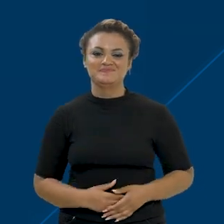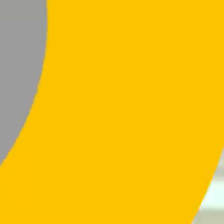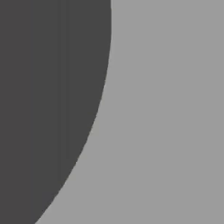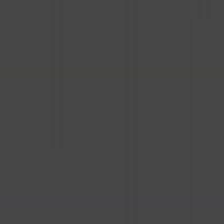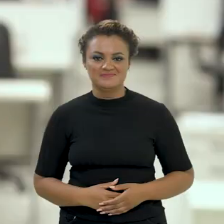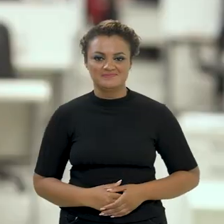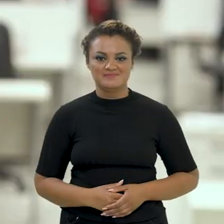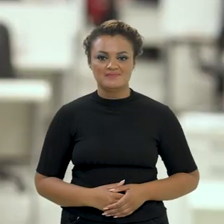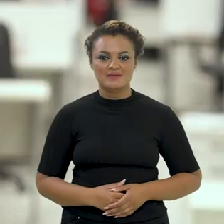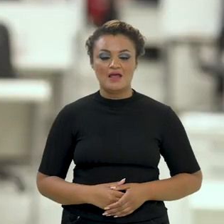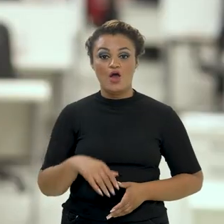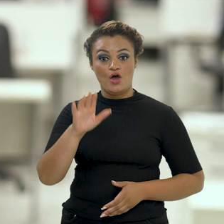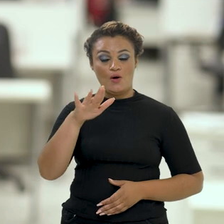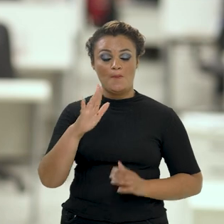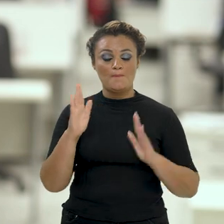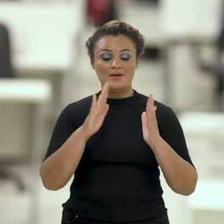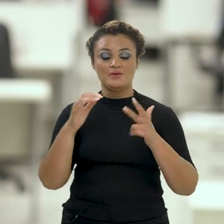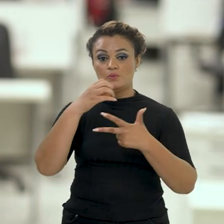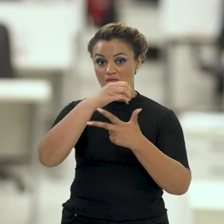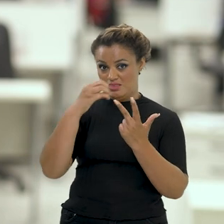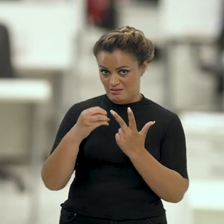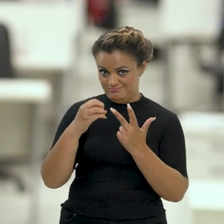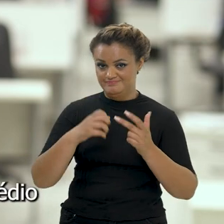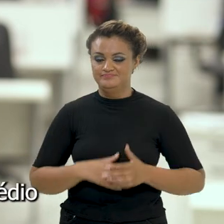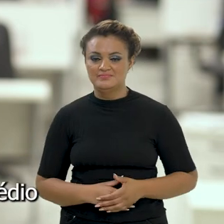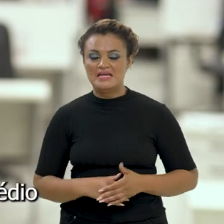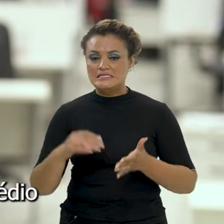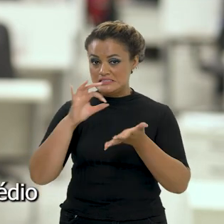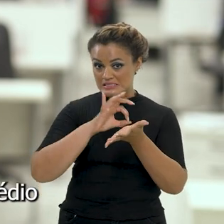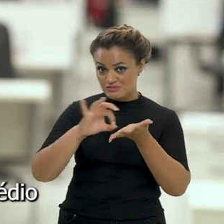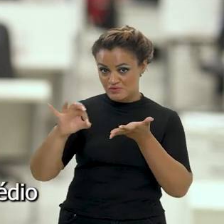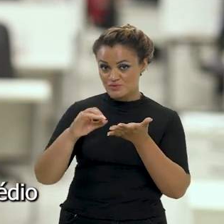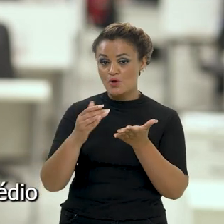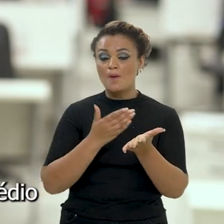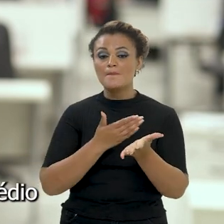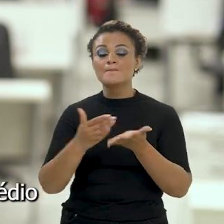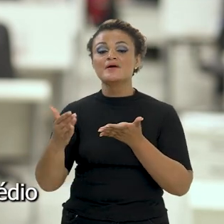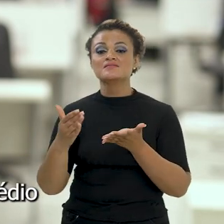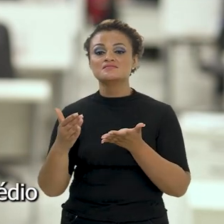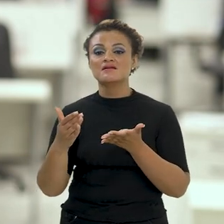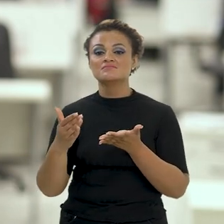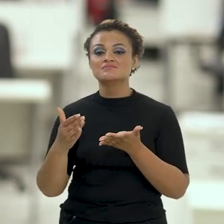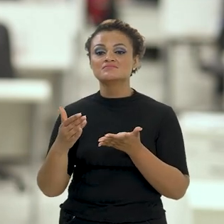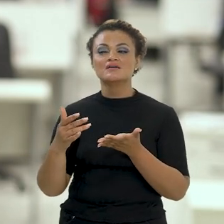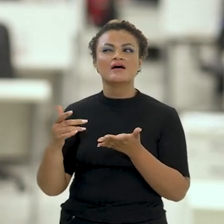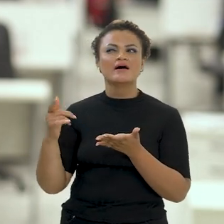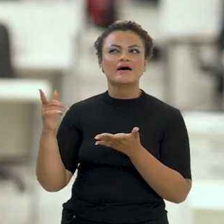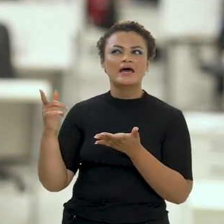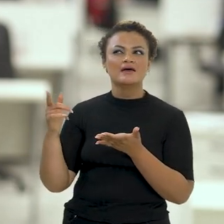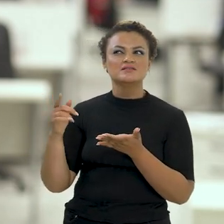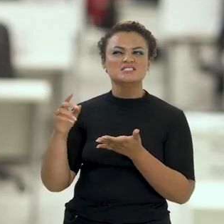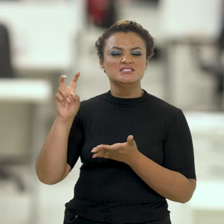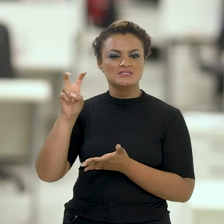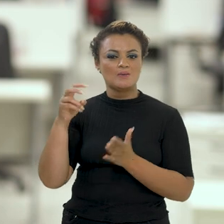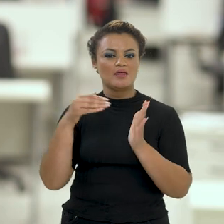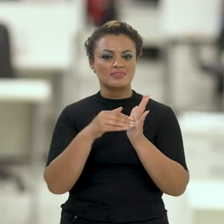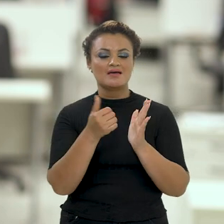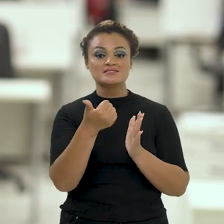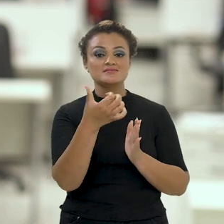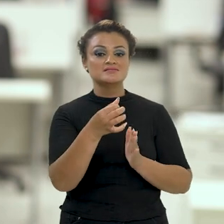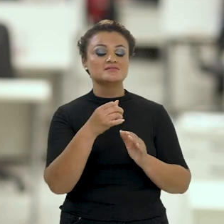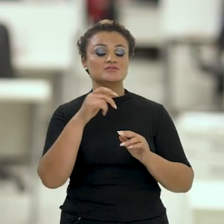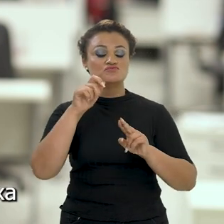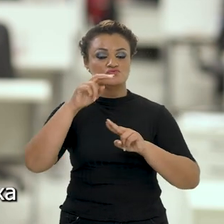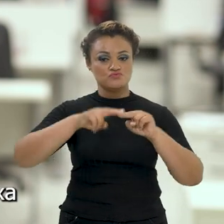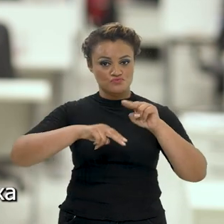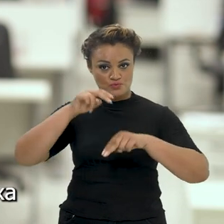semana. Atenção aos prazos do Enem. As inscrições para o Exame Nacional do Ensino Médio serão realizadas de 5 a 16